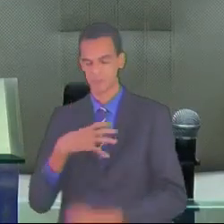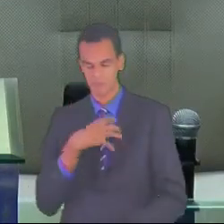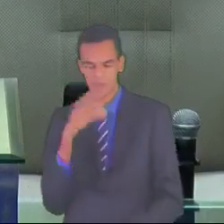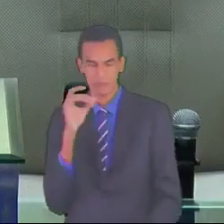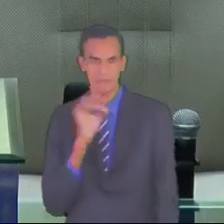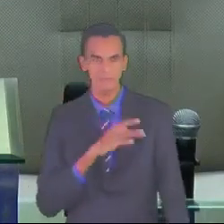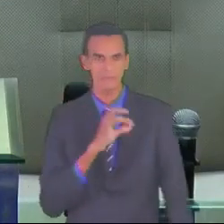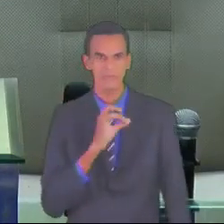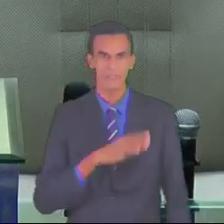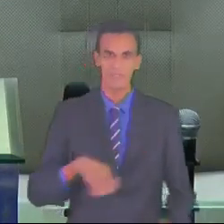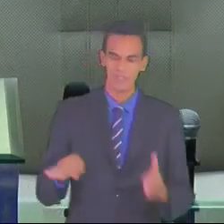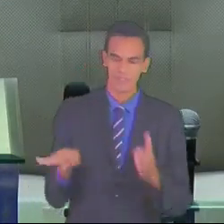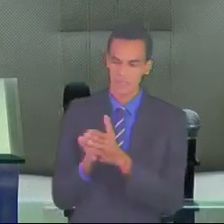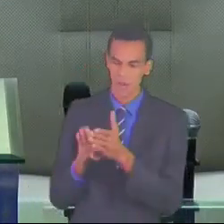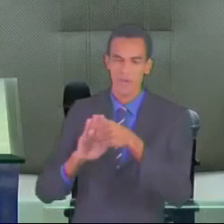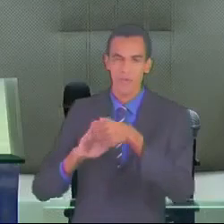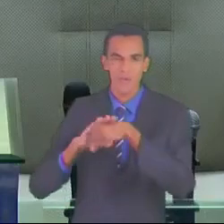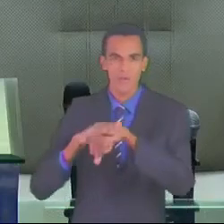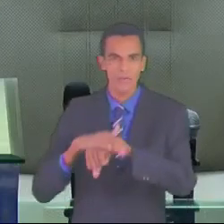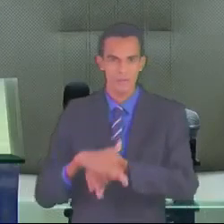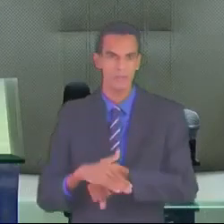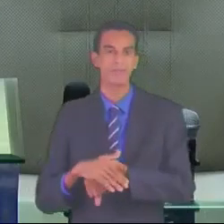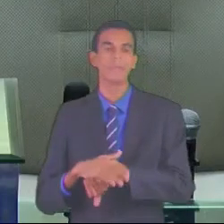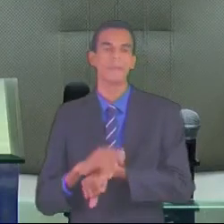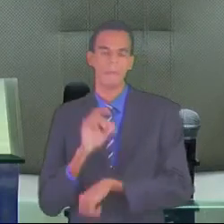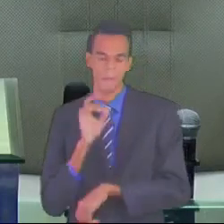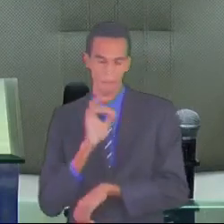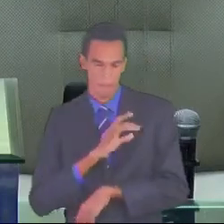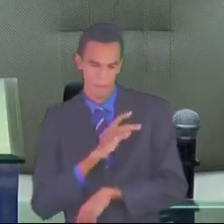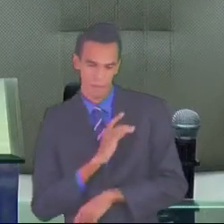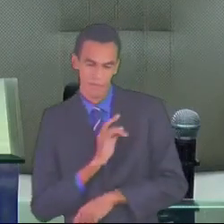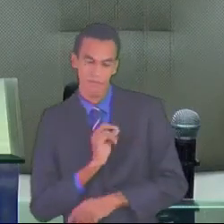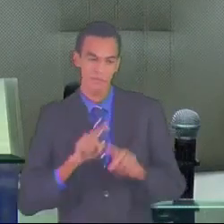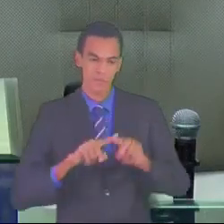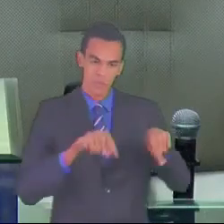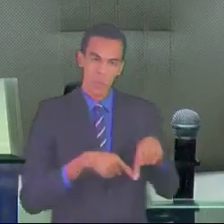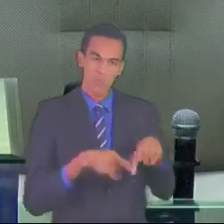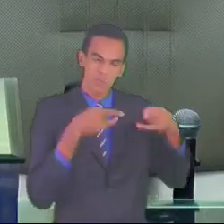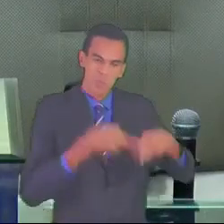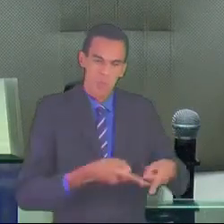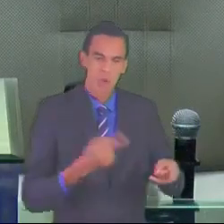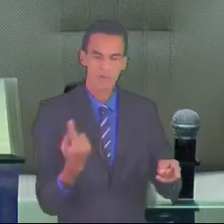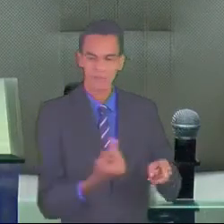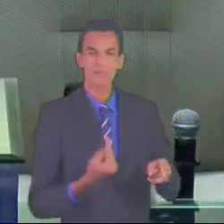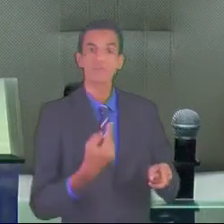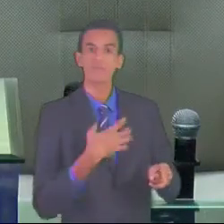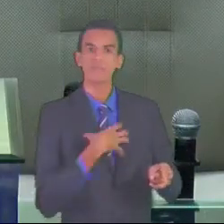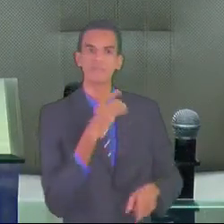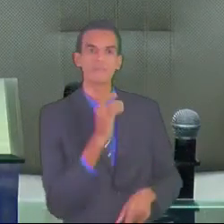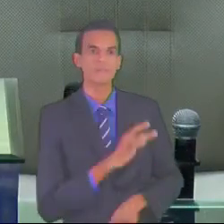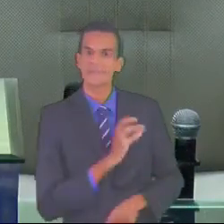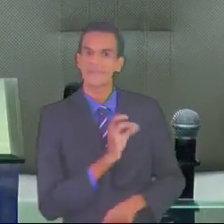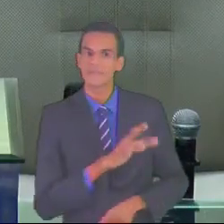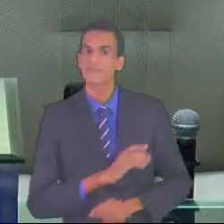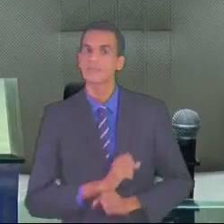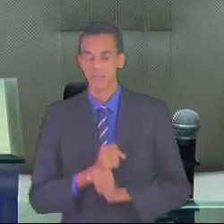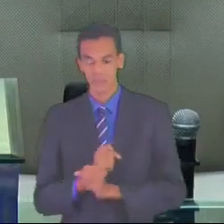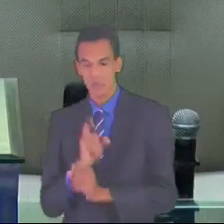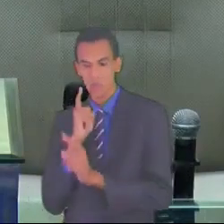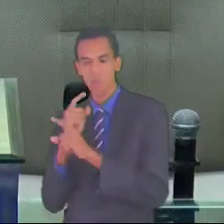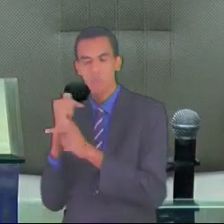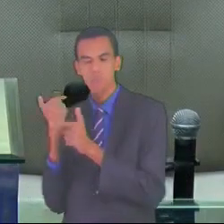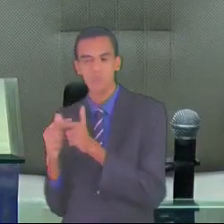noite chegar, o medo de ficar no quarto sozinho, o medo de se encontrar com um problema.